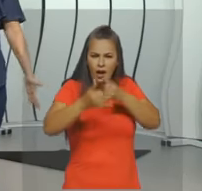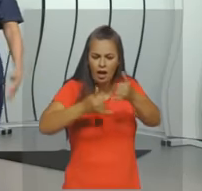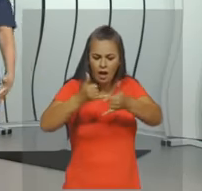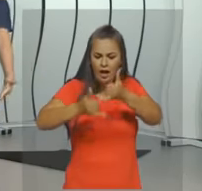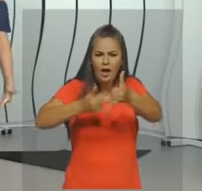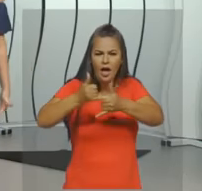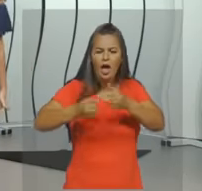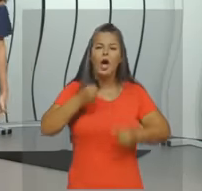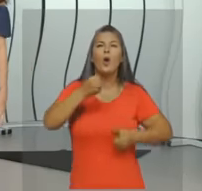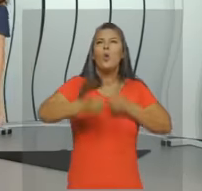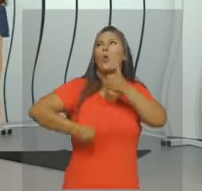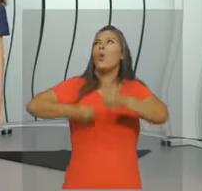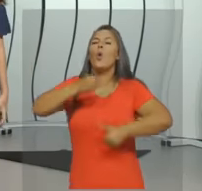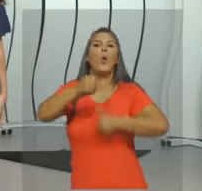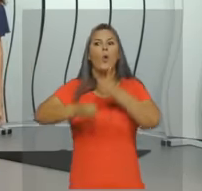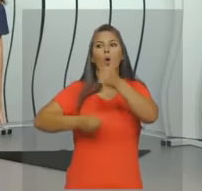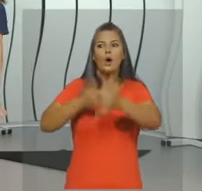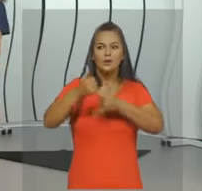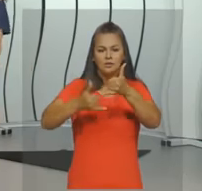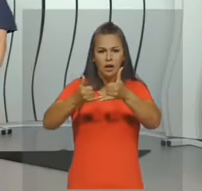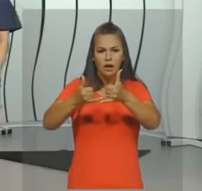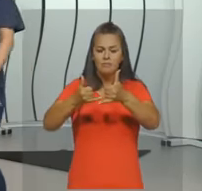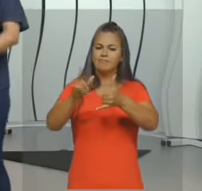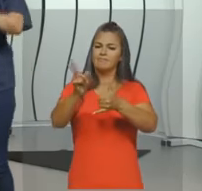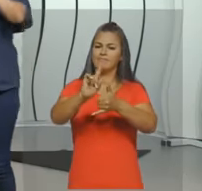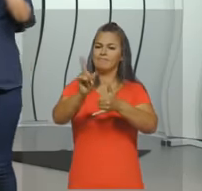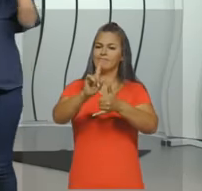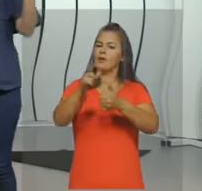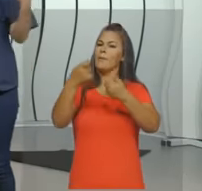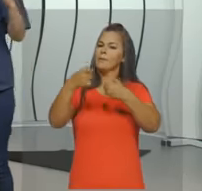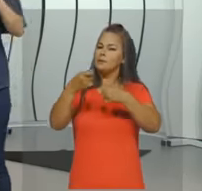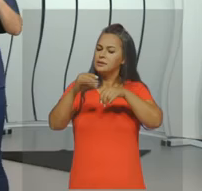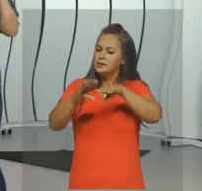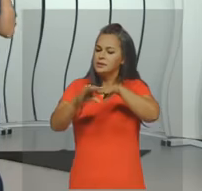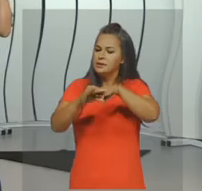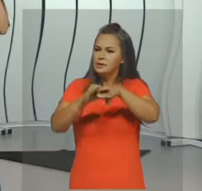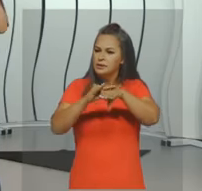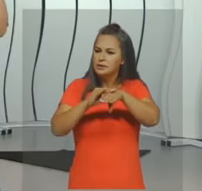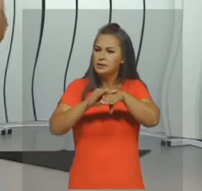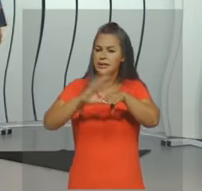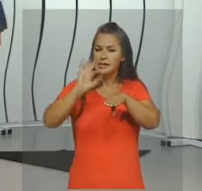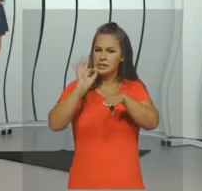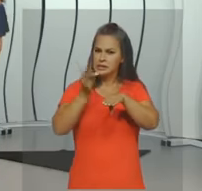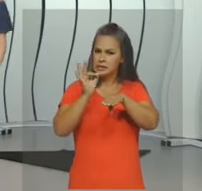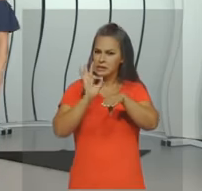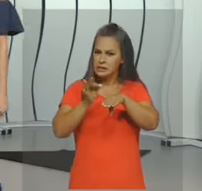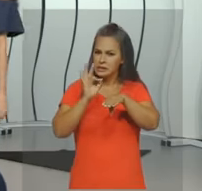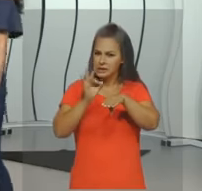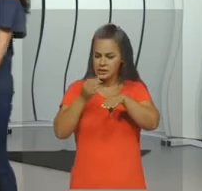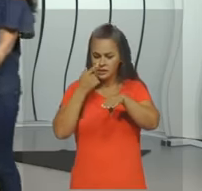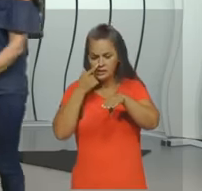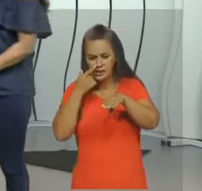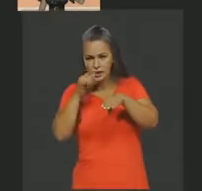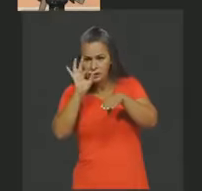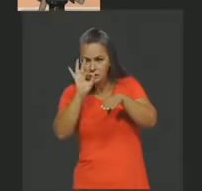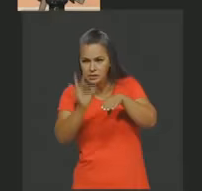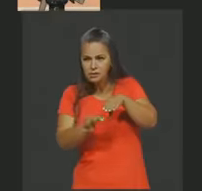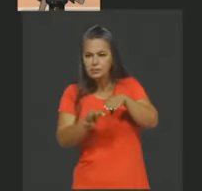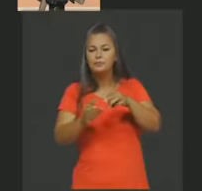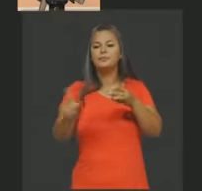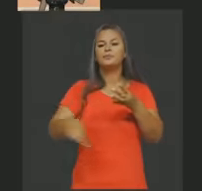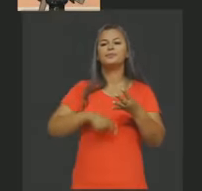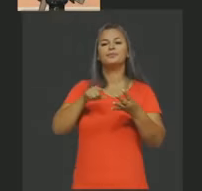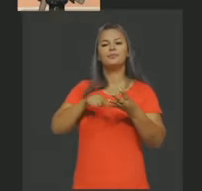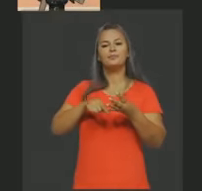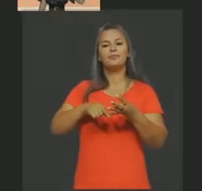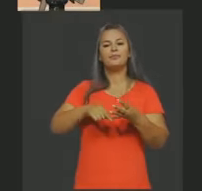né? Você tem que ter aí toda uma harmonia aí no seu pé, um desenho anatômico do tênis aí. A